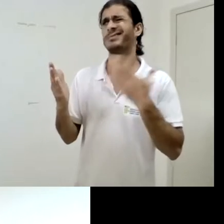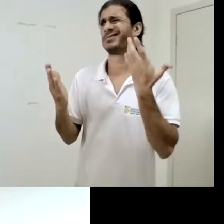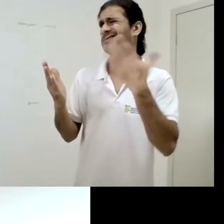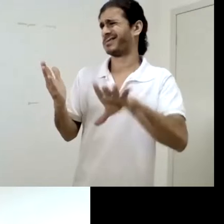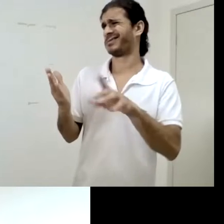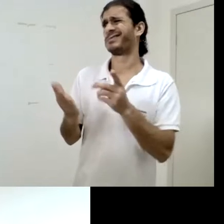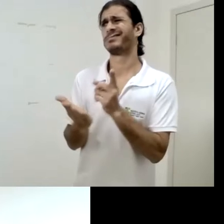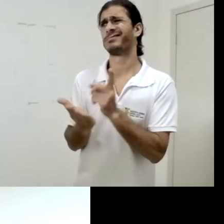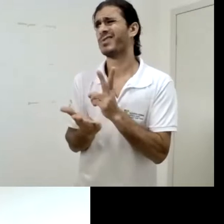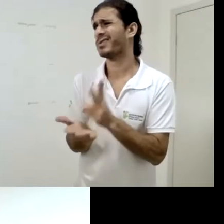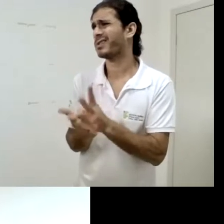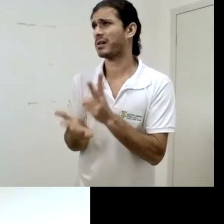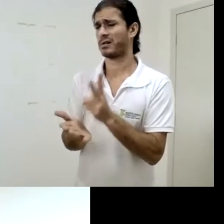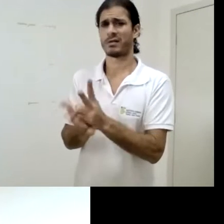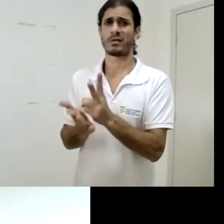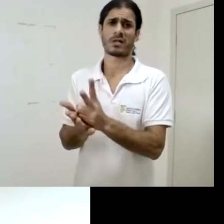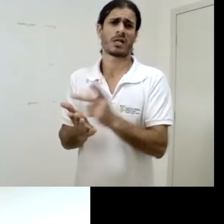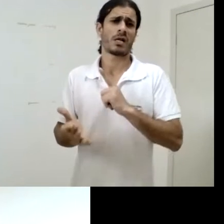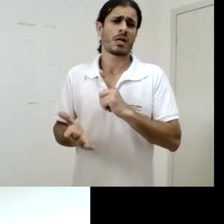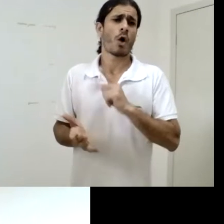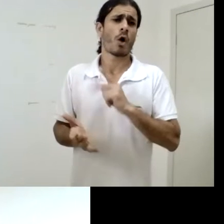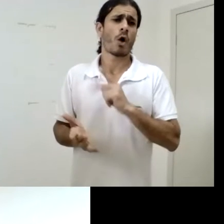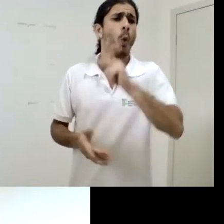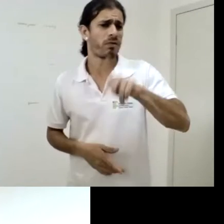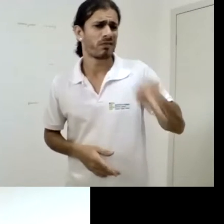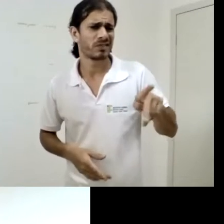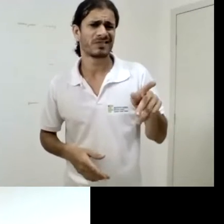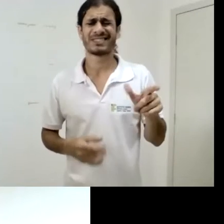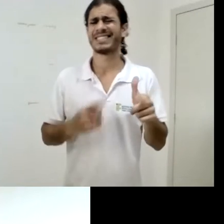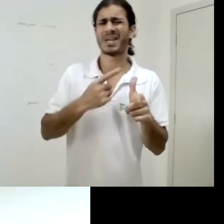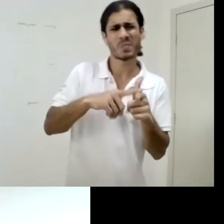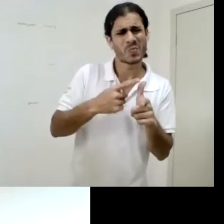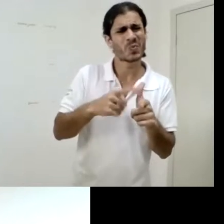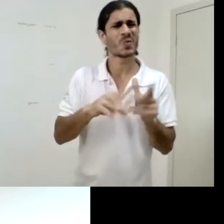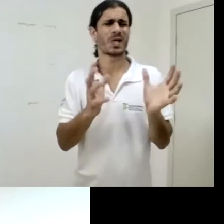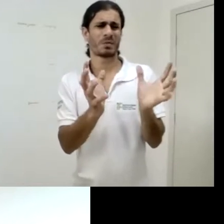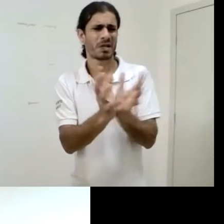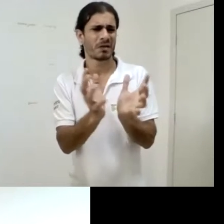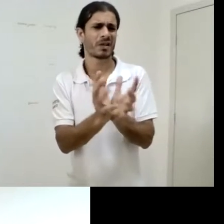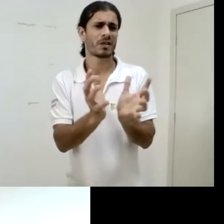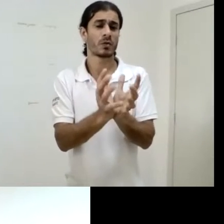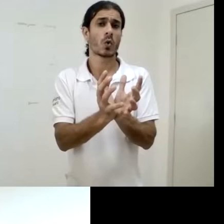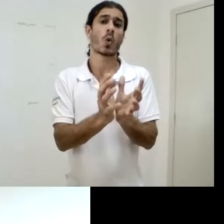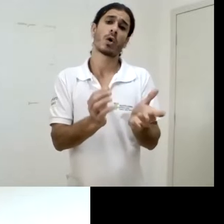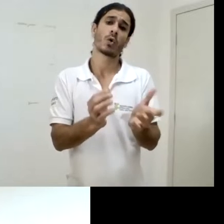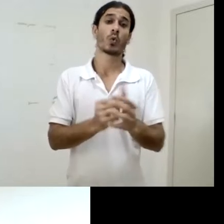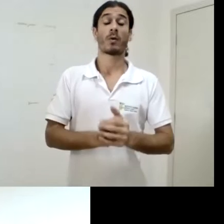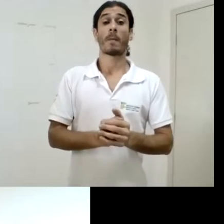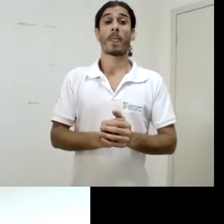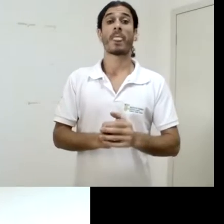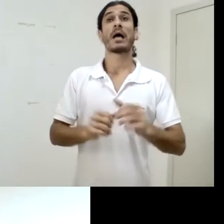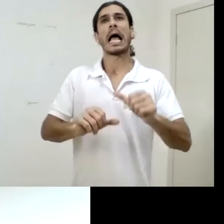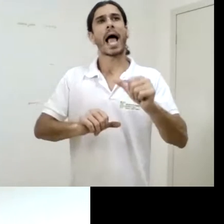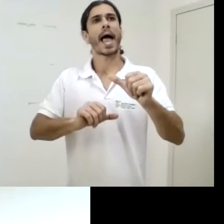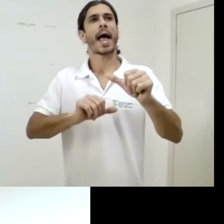e ele fala assim, poxa, eu queria pensar alguns métodos de ensino, algumas práticas para ver como melhorar